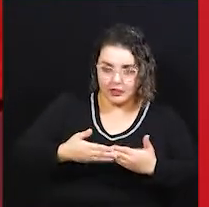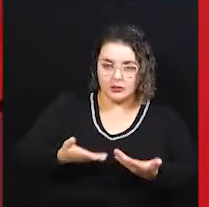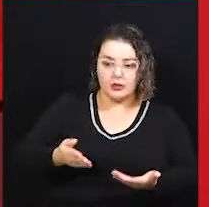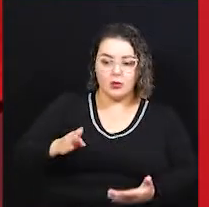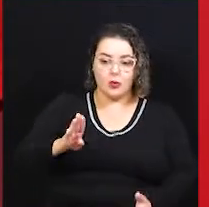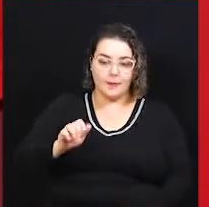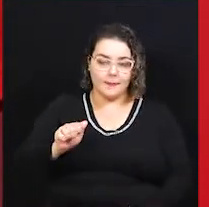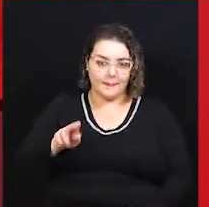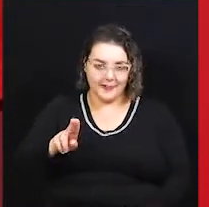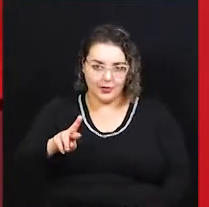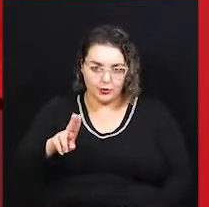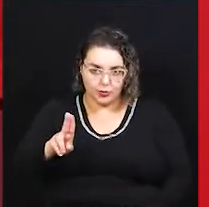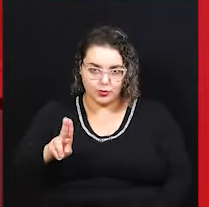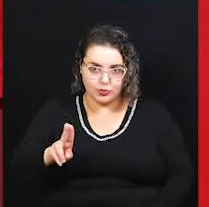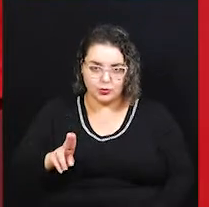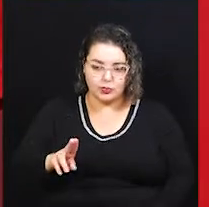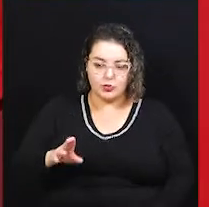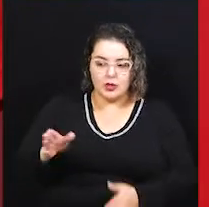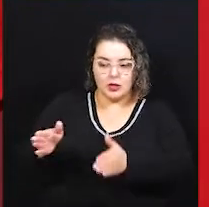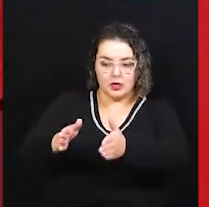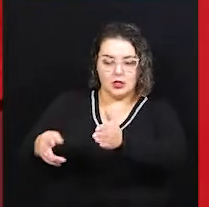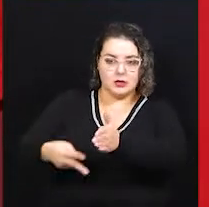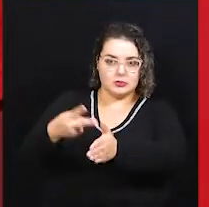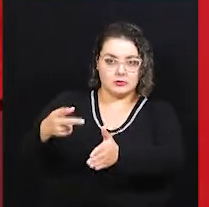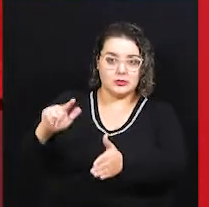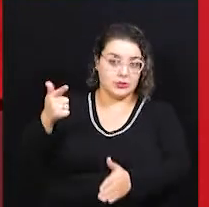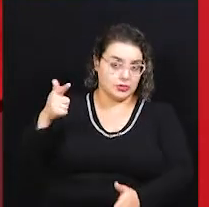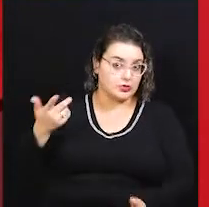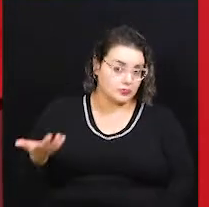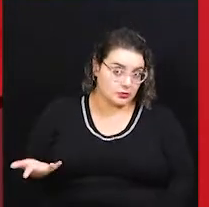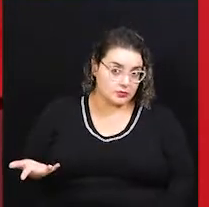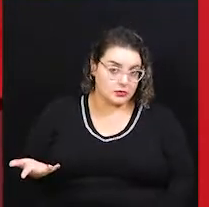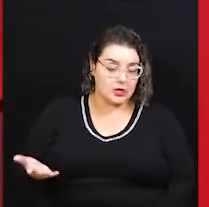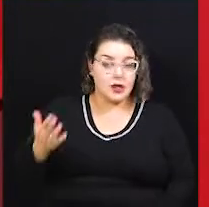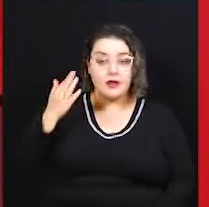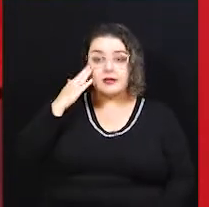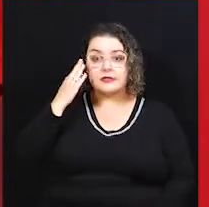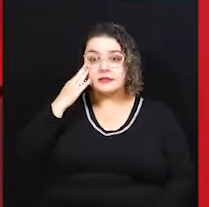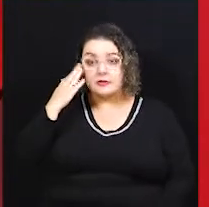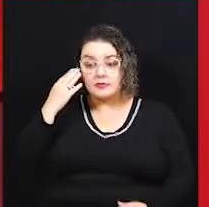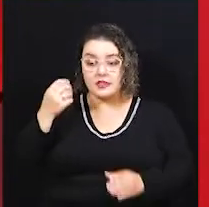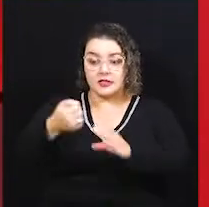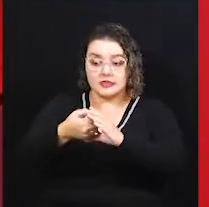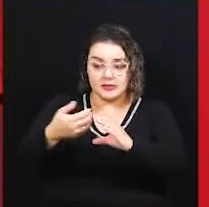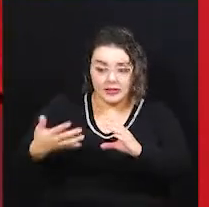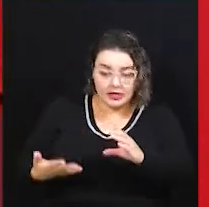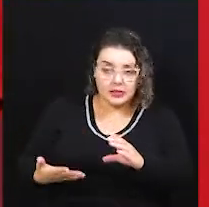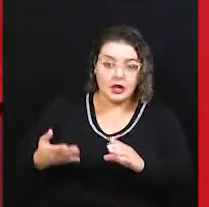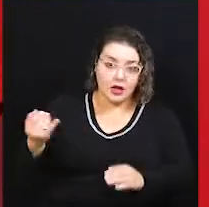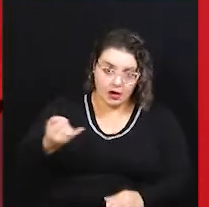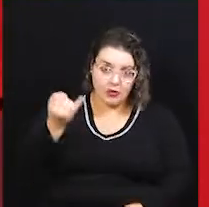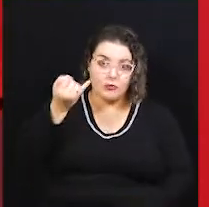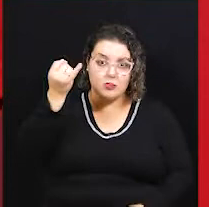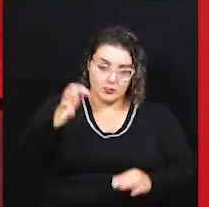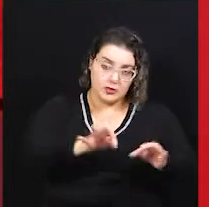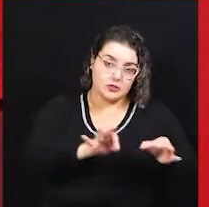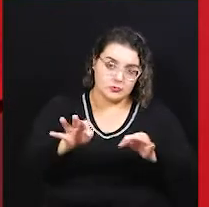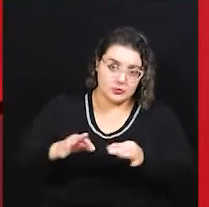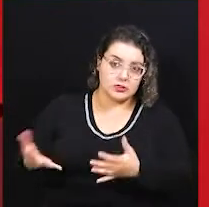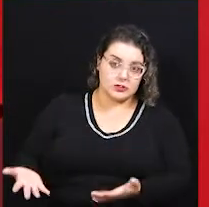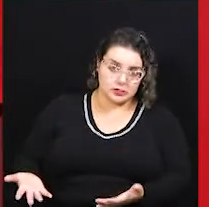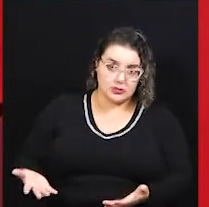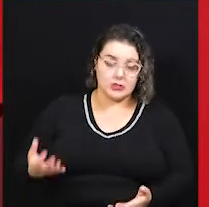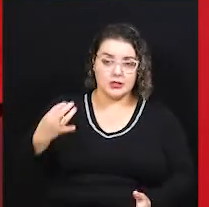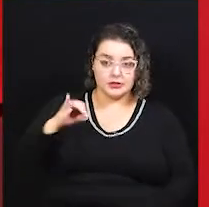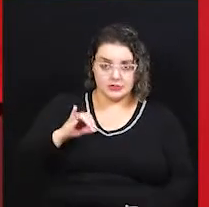ou Bauru, a específica para a segunda fase é geografia. Então, saber essa característica é importante para a sua preparação.